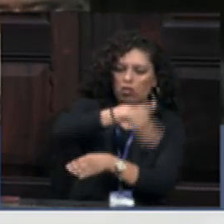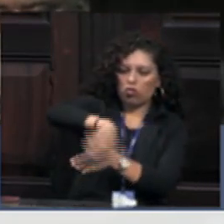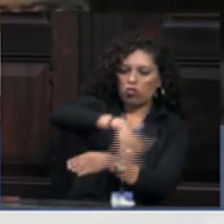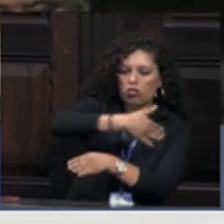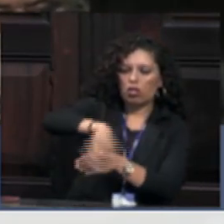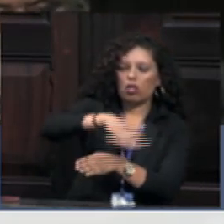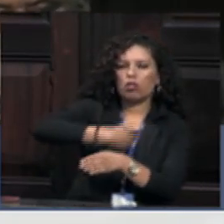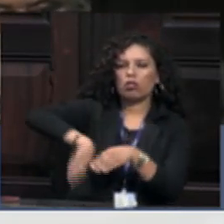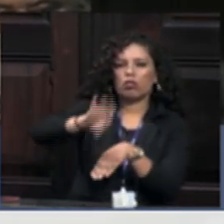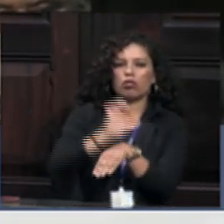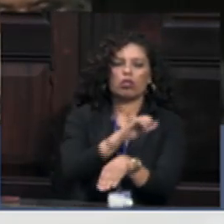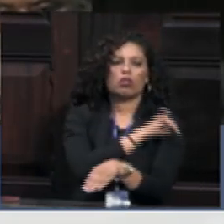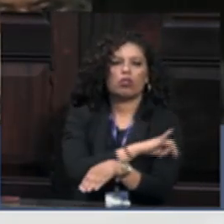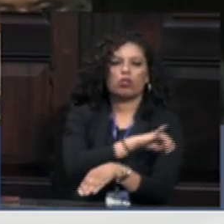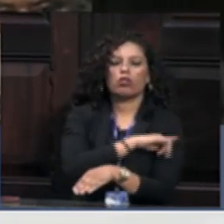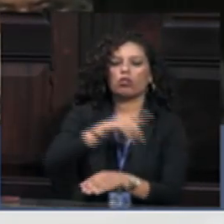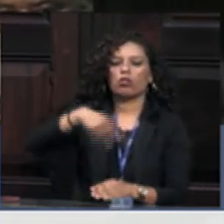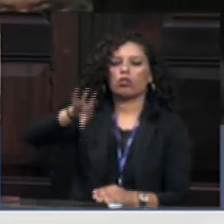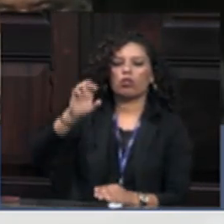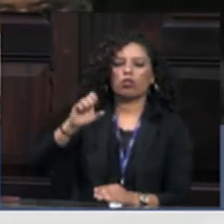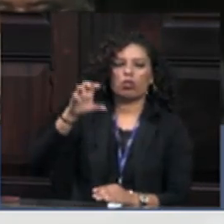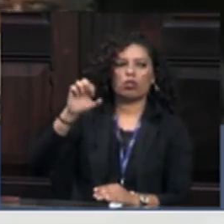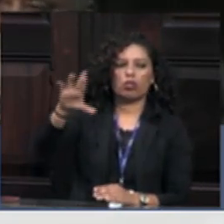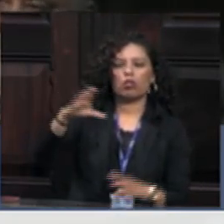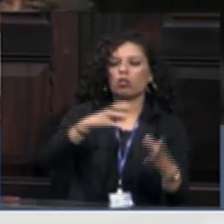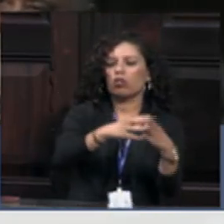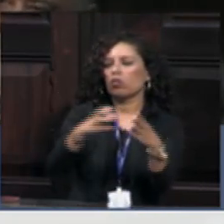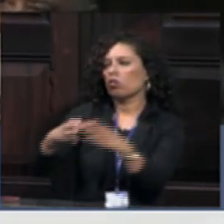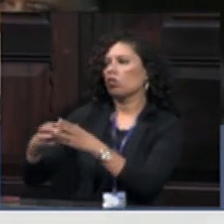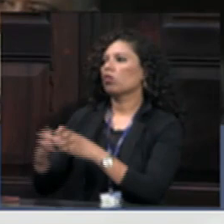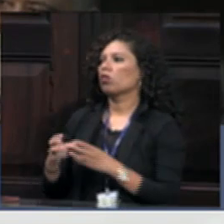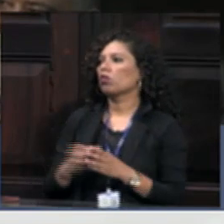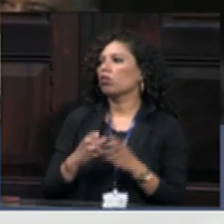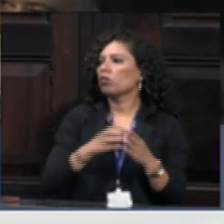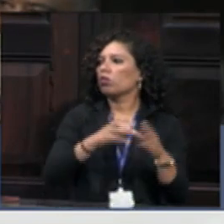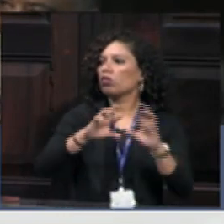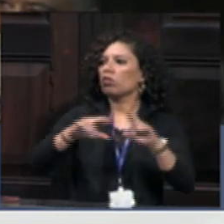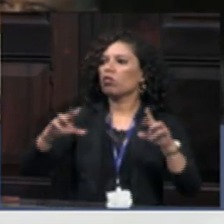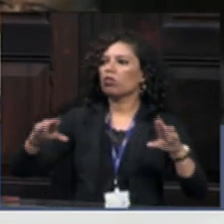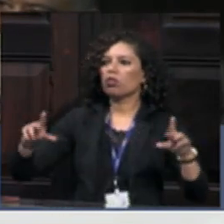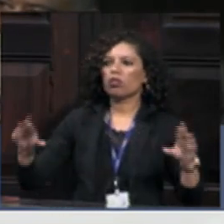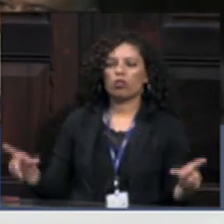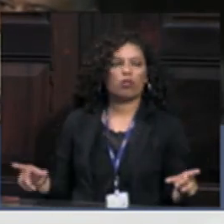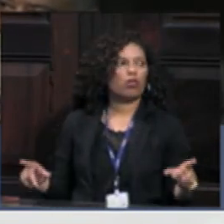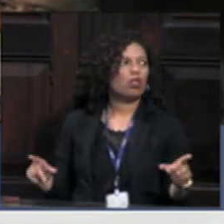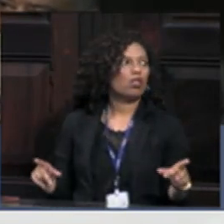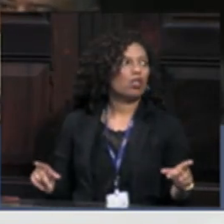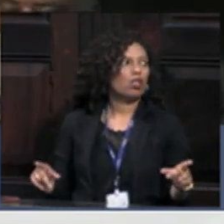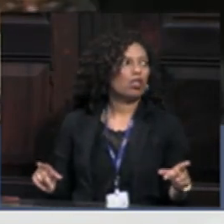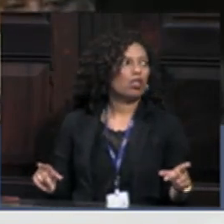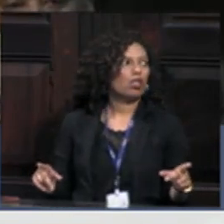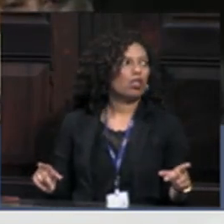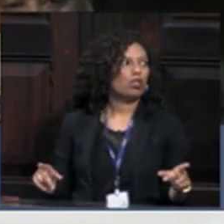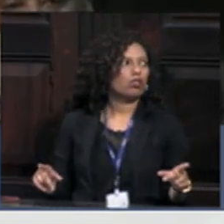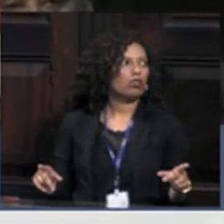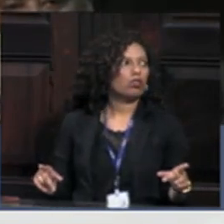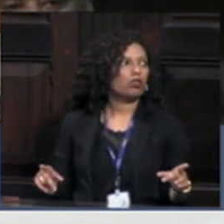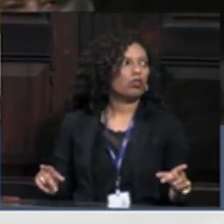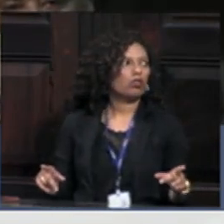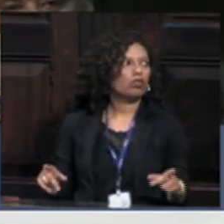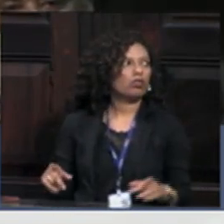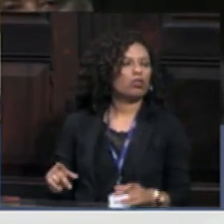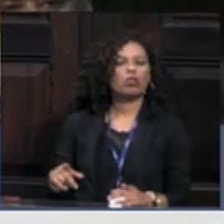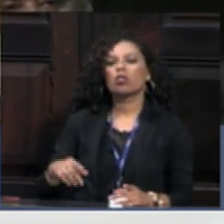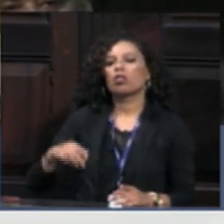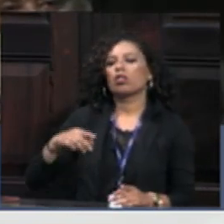menciona. Pendendo de parecer da Comissão de Emendas Constitucionais e Veto para emitir parecer o seu presidente, o nobre deputado